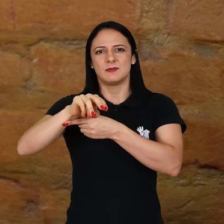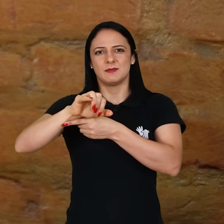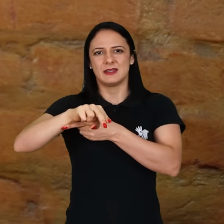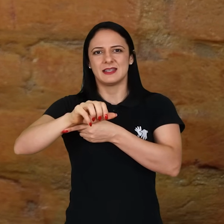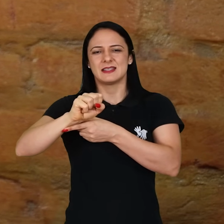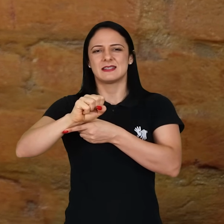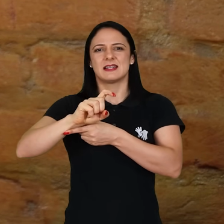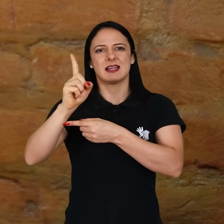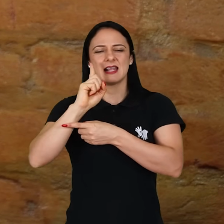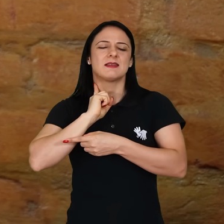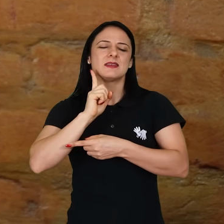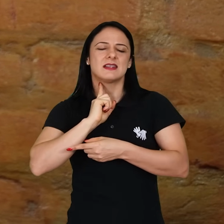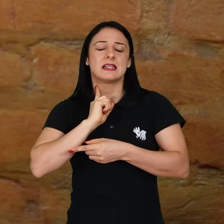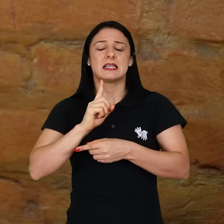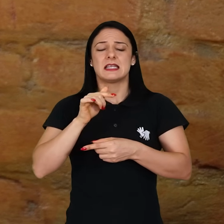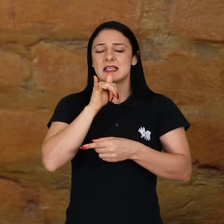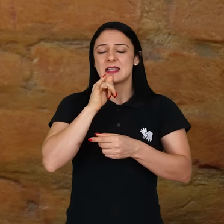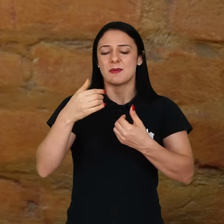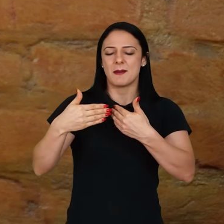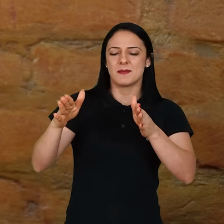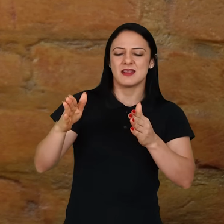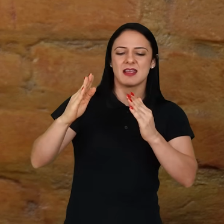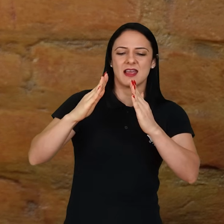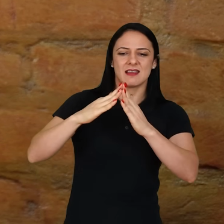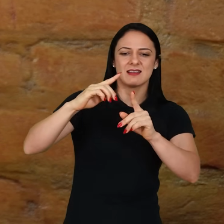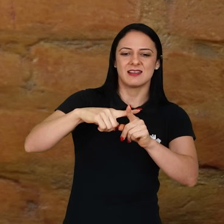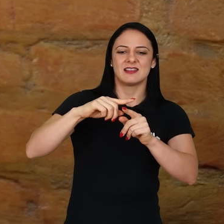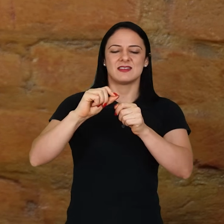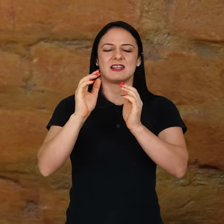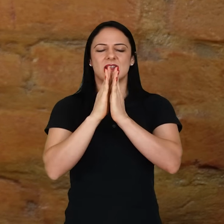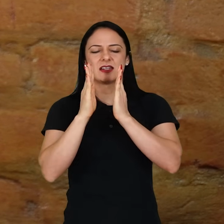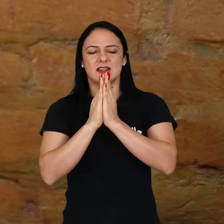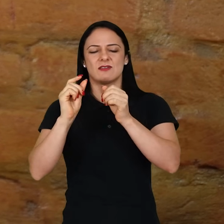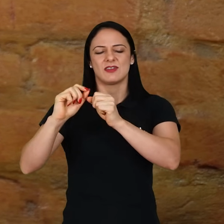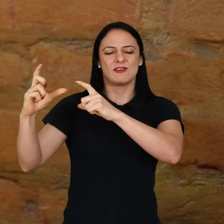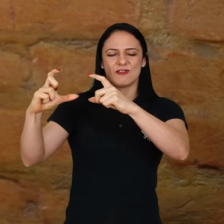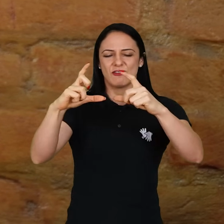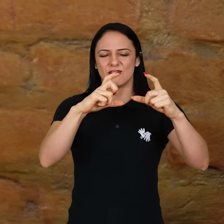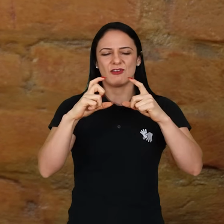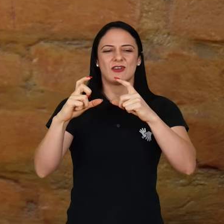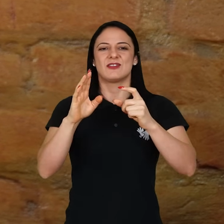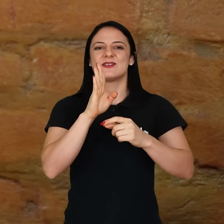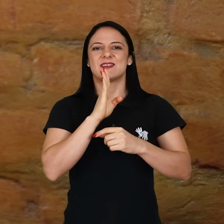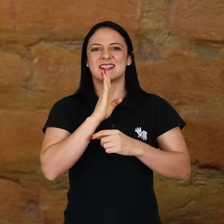Aí eu abri a igreja, né? Eles tiraram as fotos, lá fizeram as orações dele, conheceram a nossa